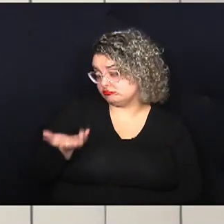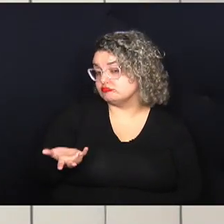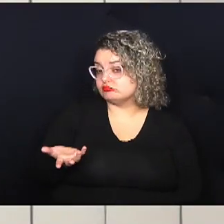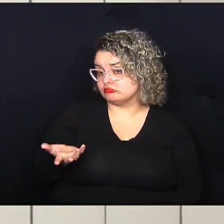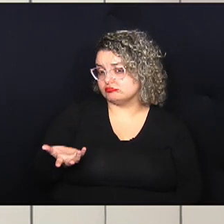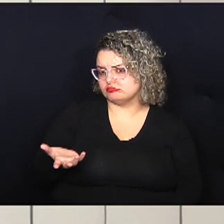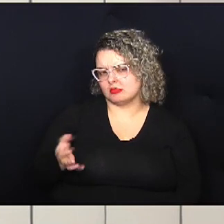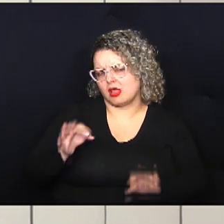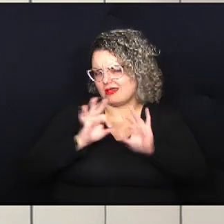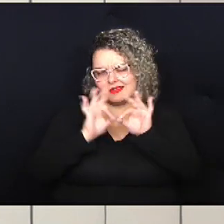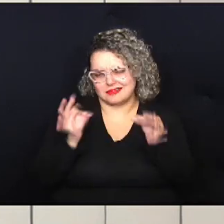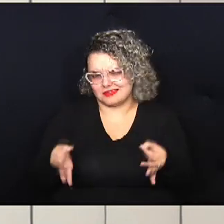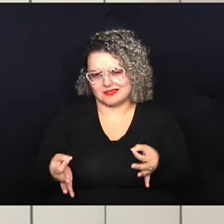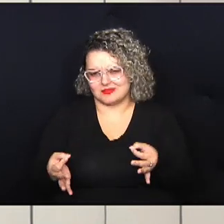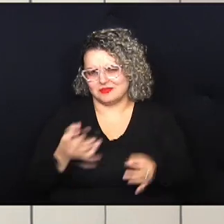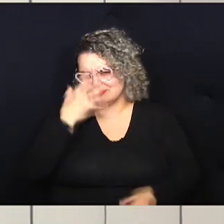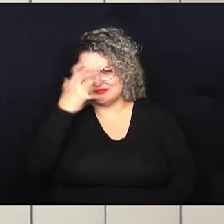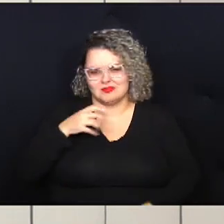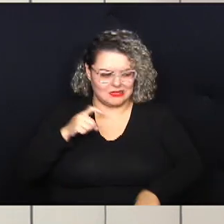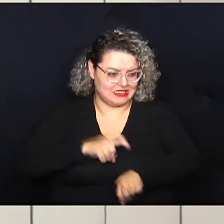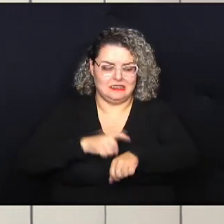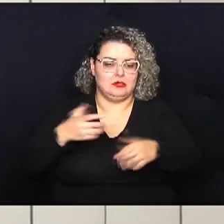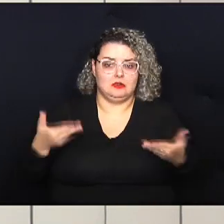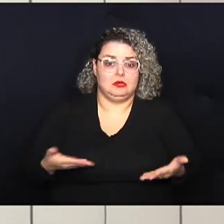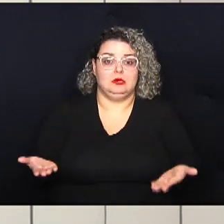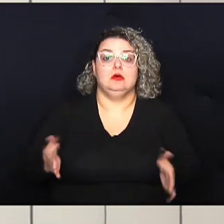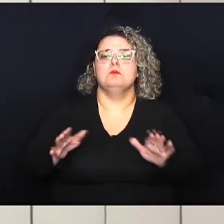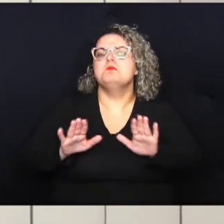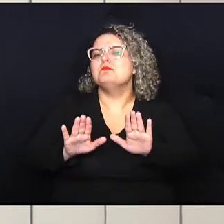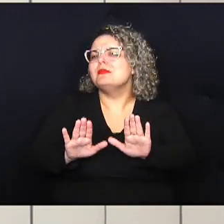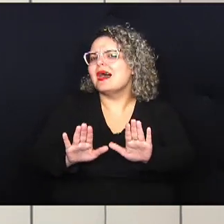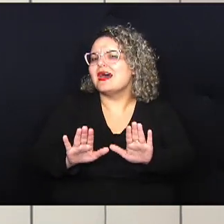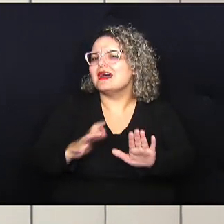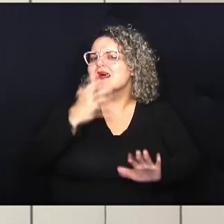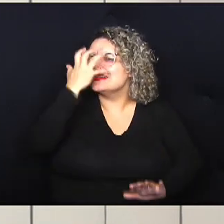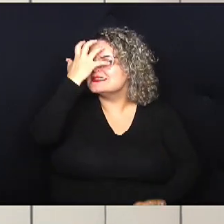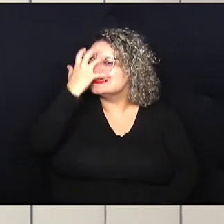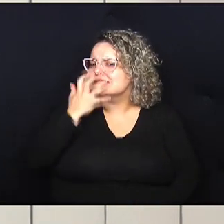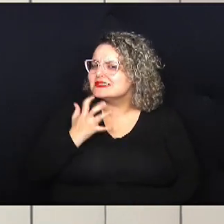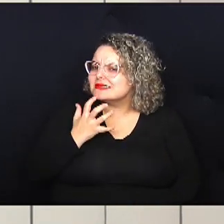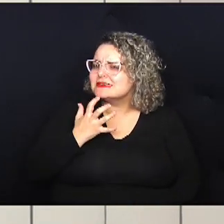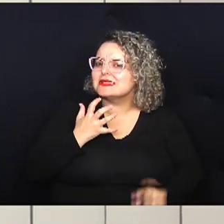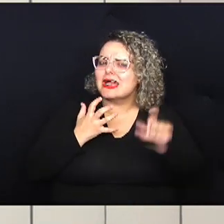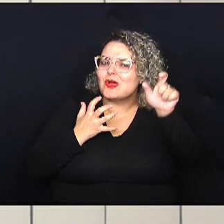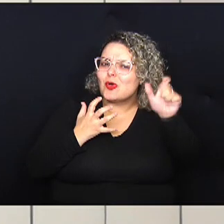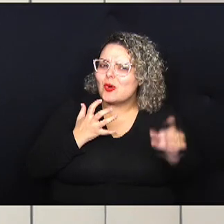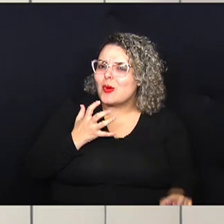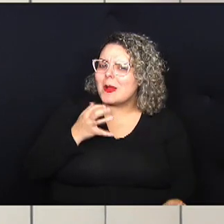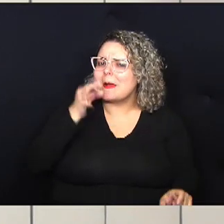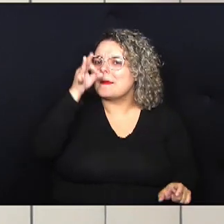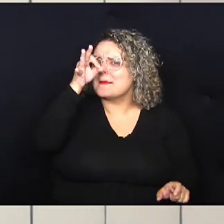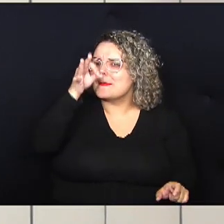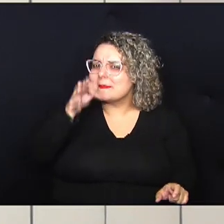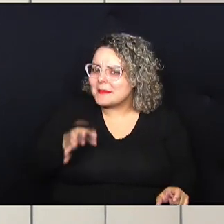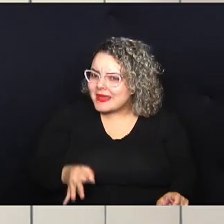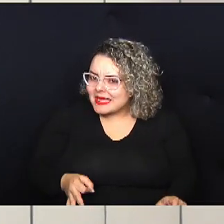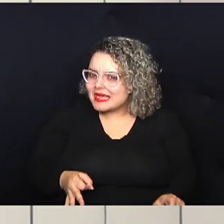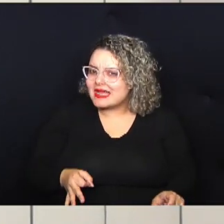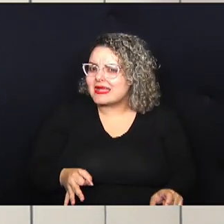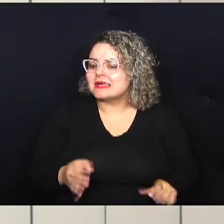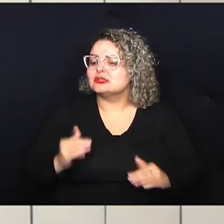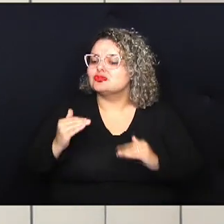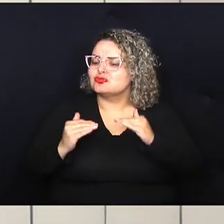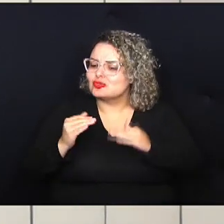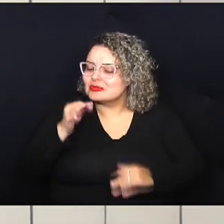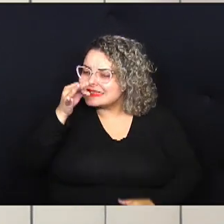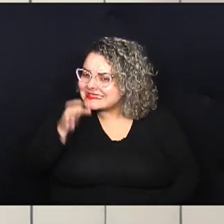muito simples. É simples eu ficar brava agora aqui. Mas ficar bravo com a pessoa certa, na medida exata,